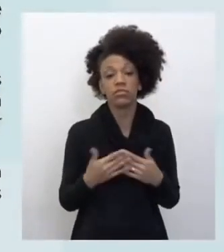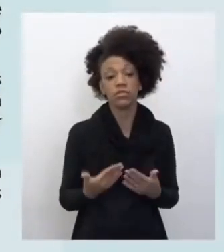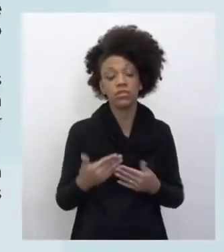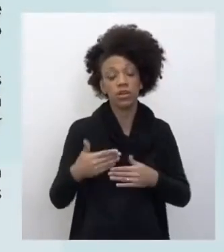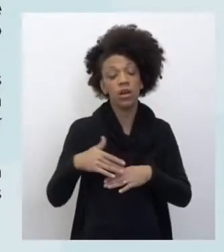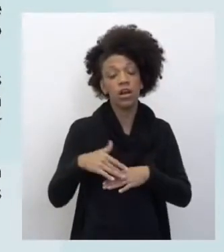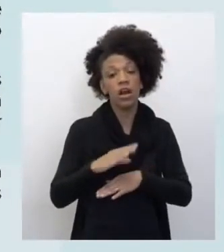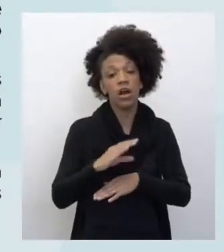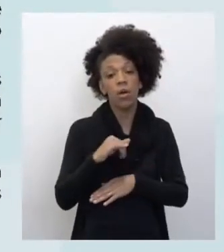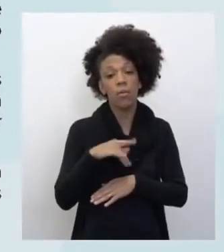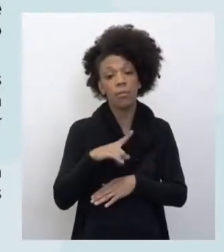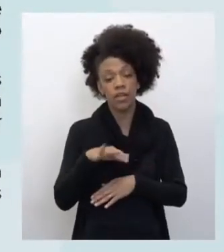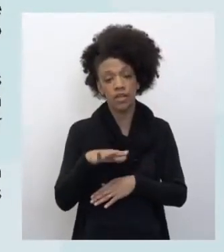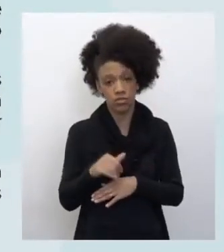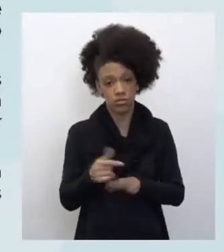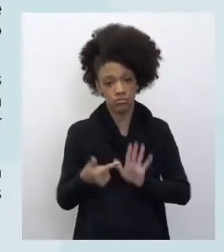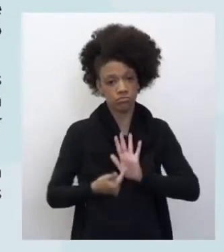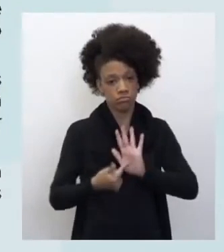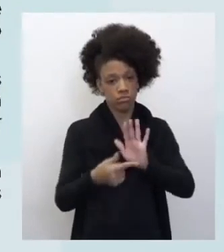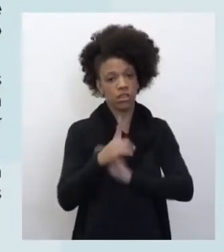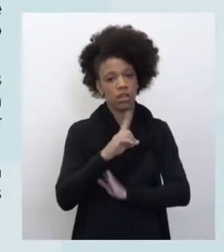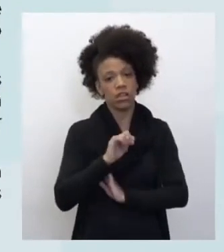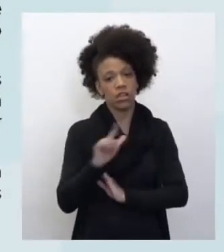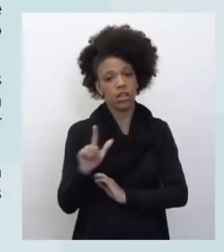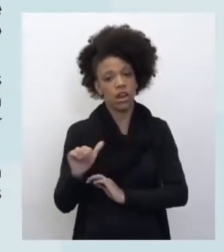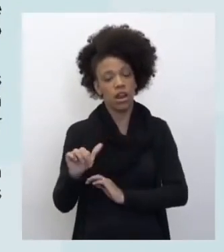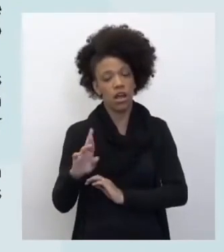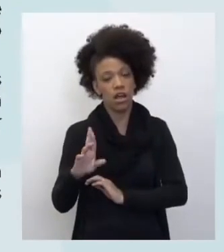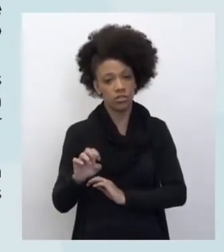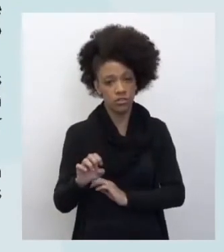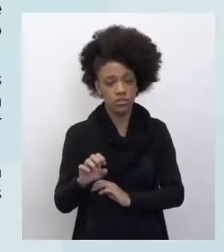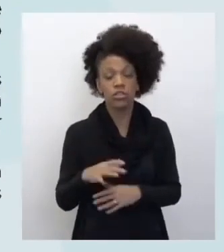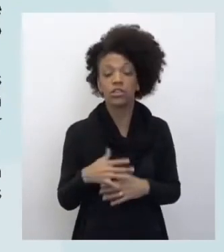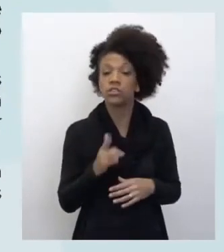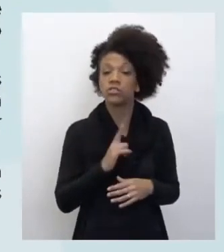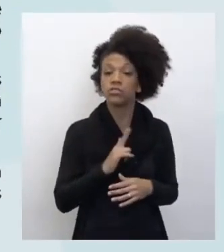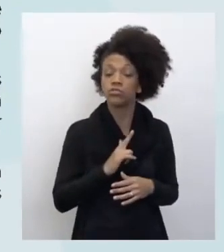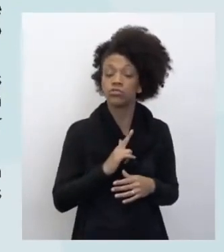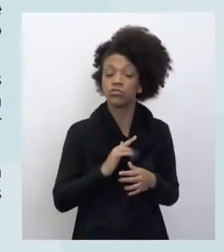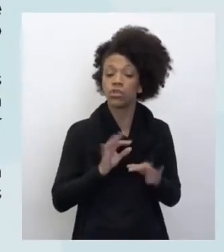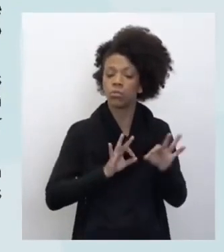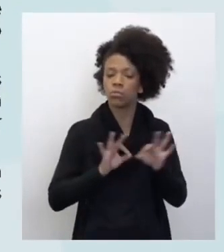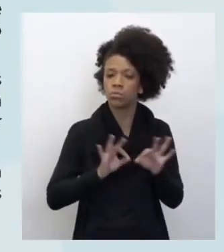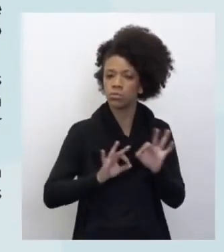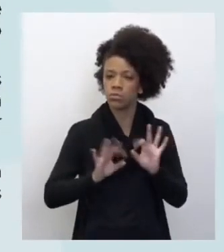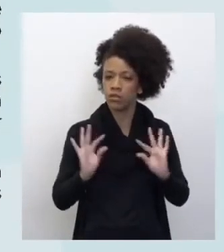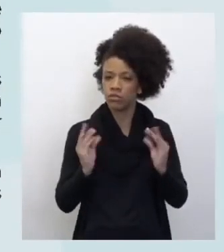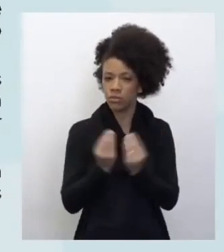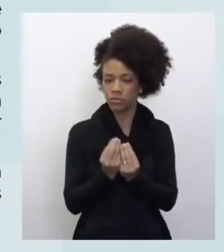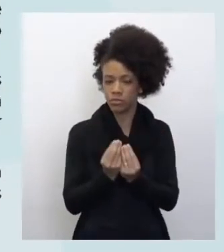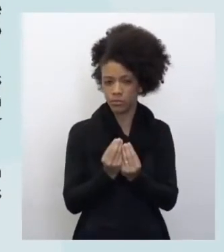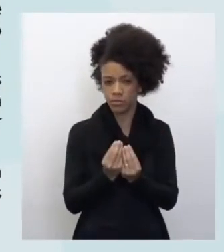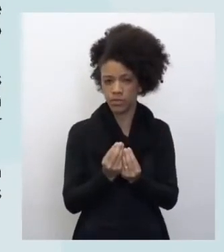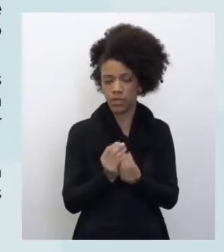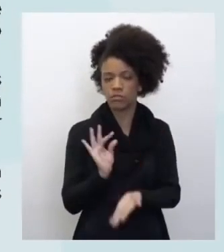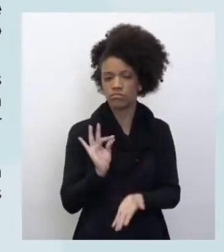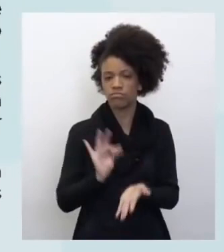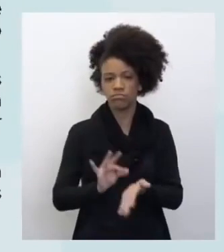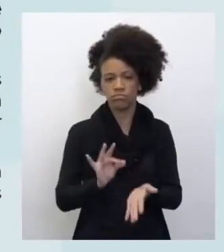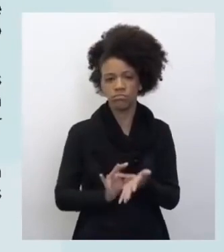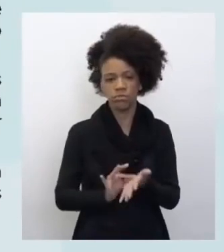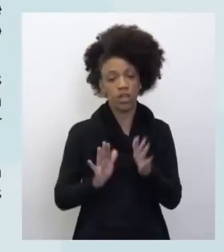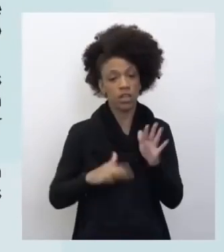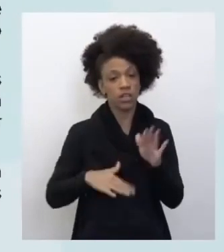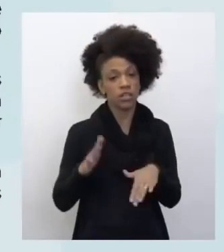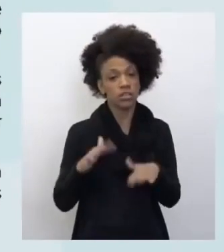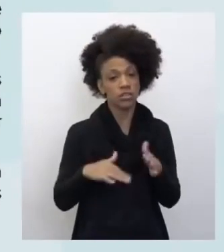eram itinerantes, como eu disse para vocês, e possuíam uma estrutura familiar. Seus personagens eram fixos e muitos atores